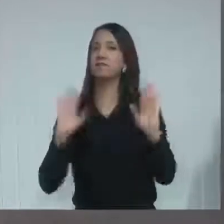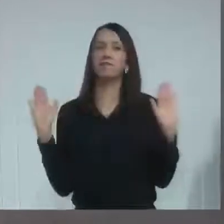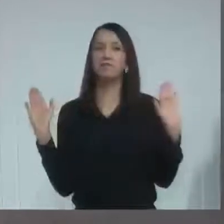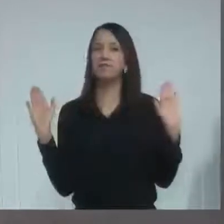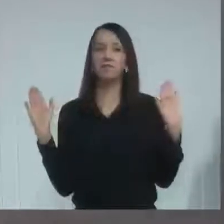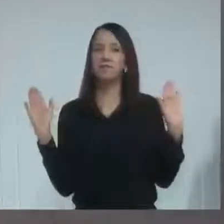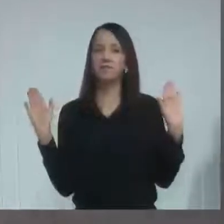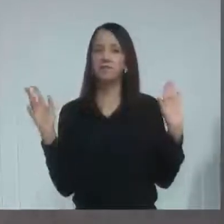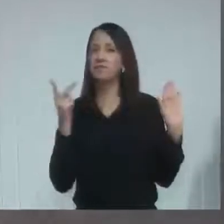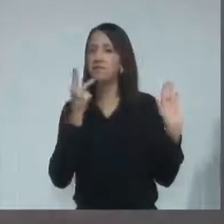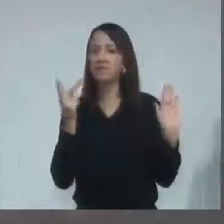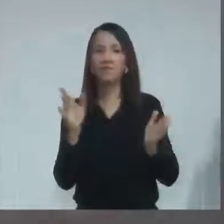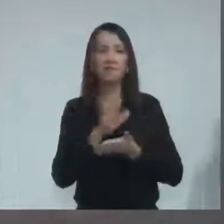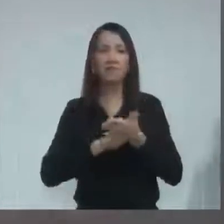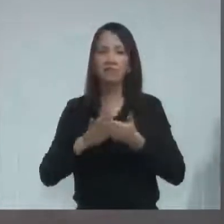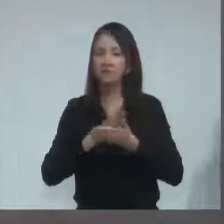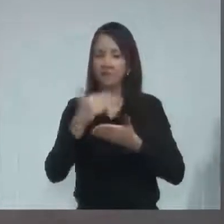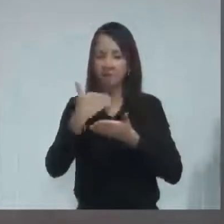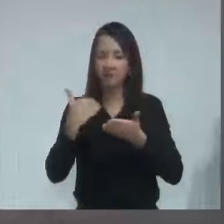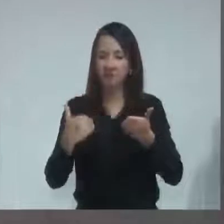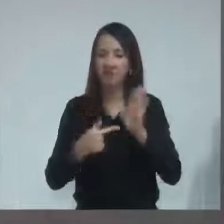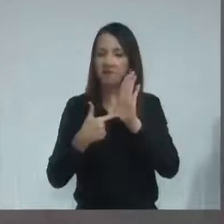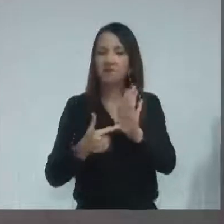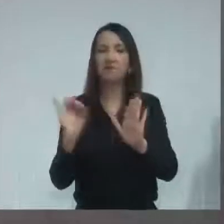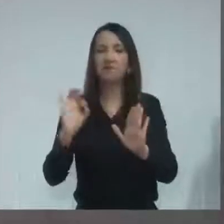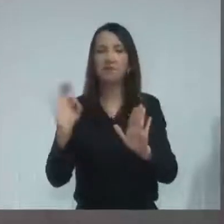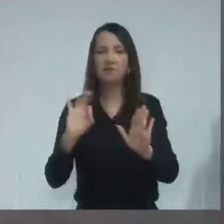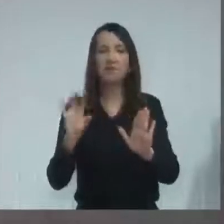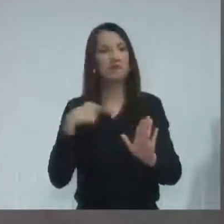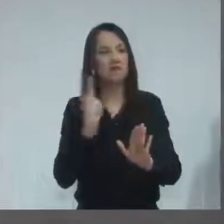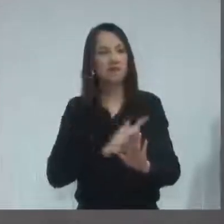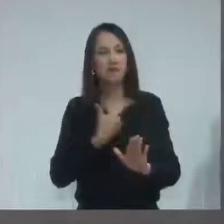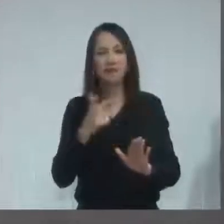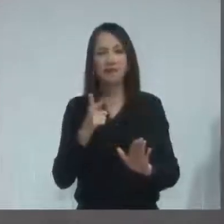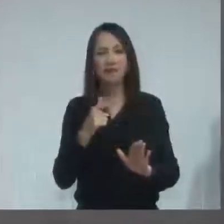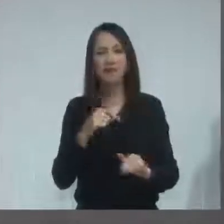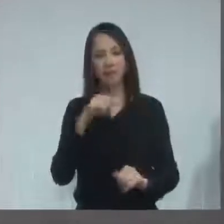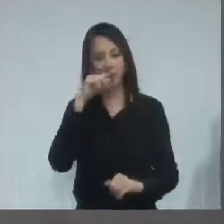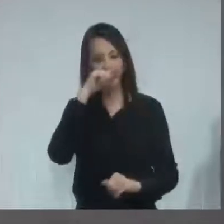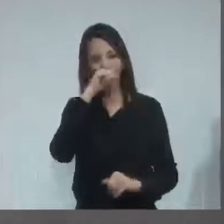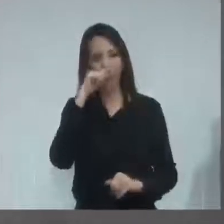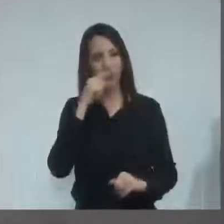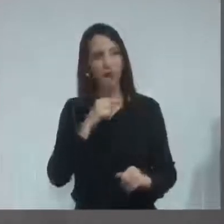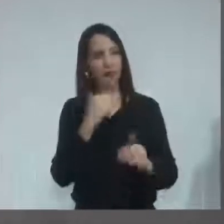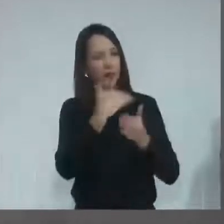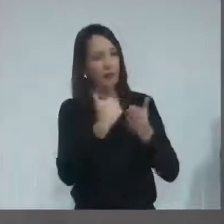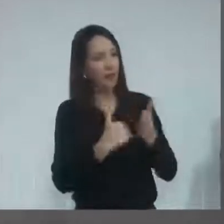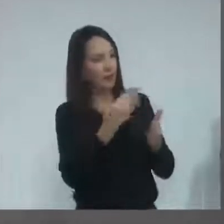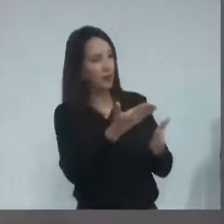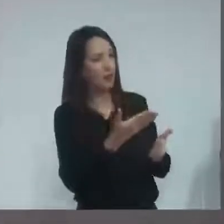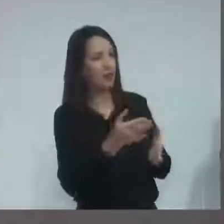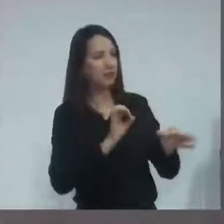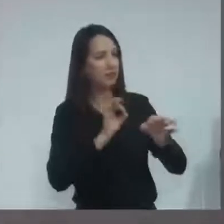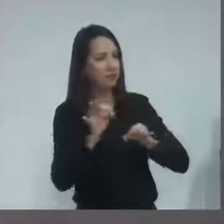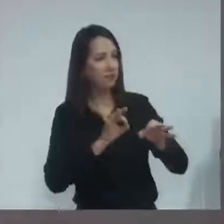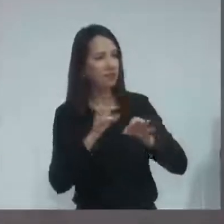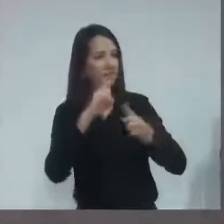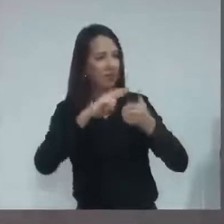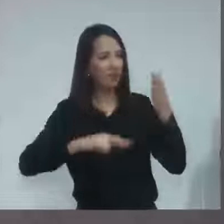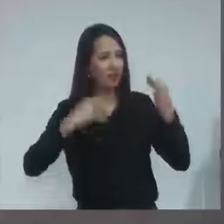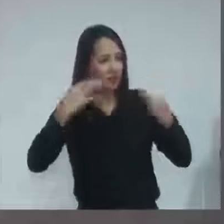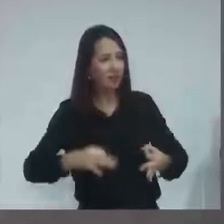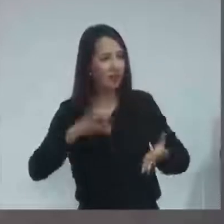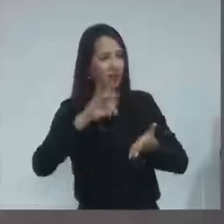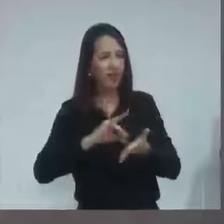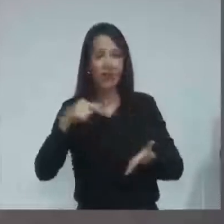A nossa lei não fala nada. Nós não temos um rito municipal, a gente fez essa proposta, os vereadores fizeram, para regularizar isso.